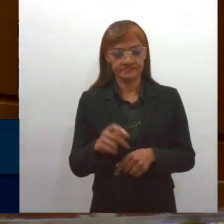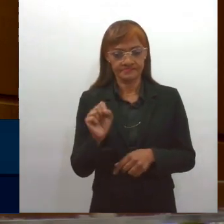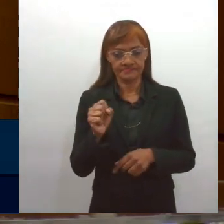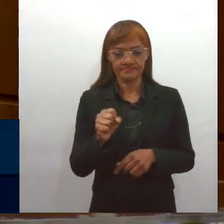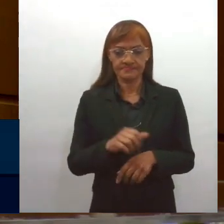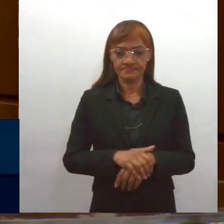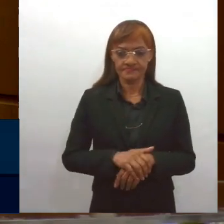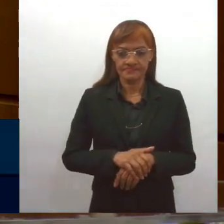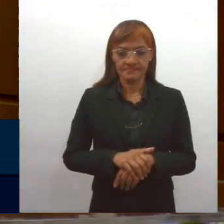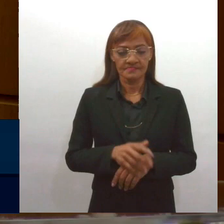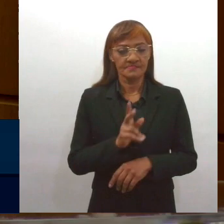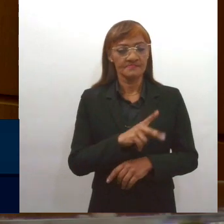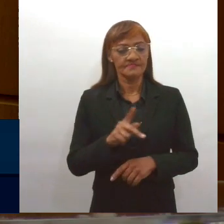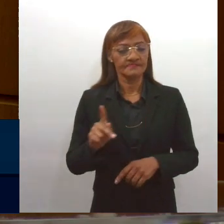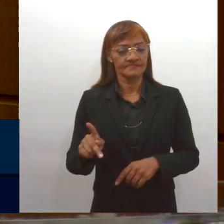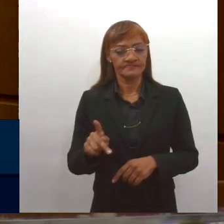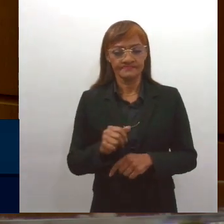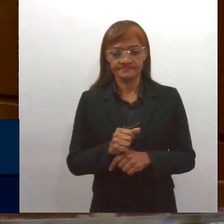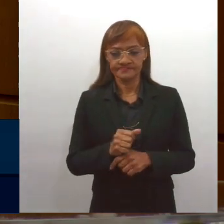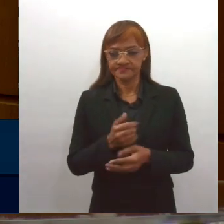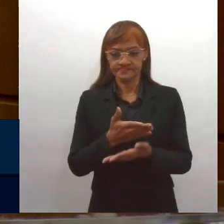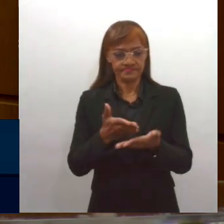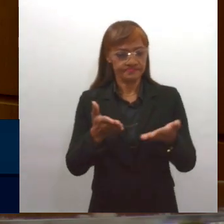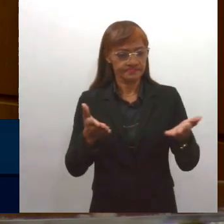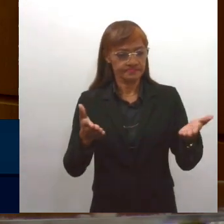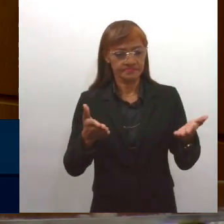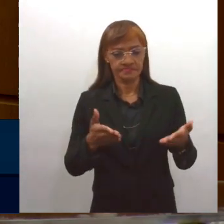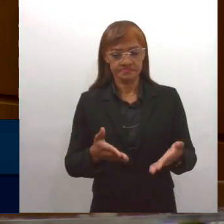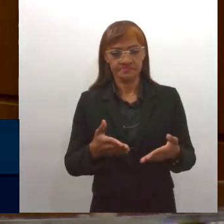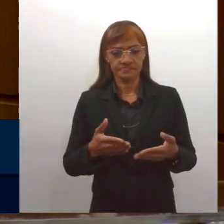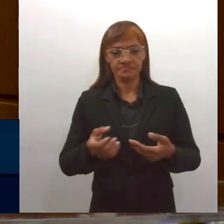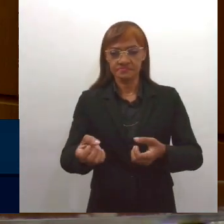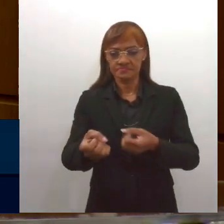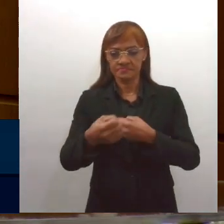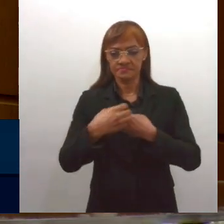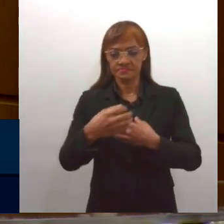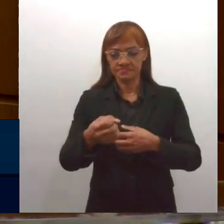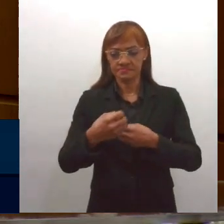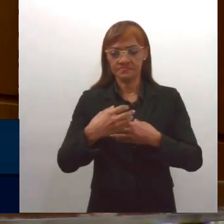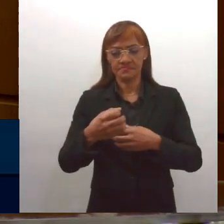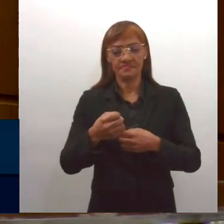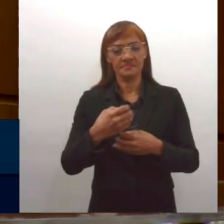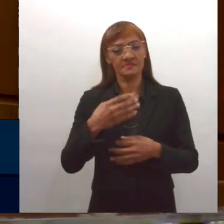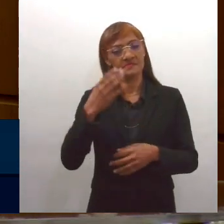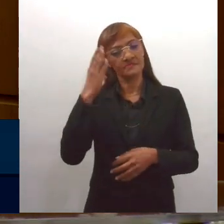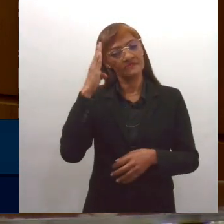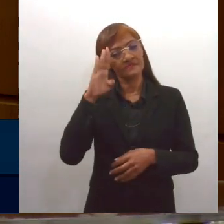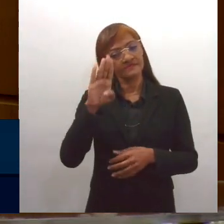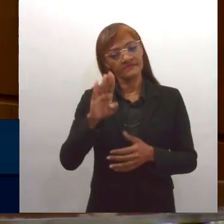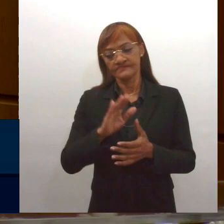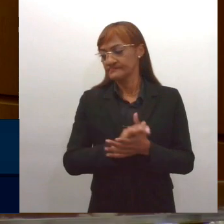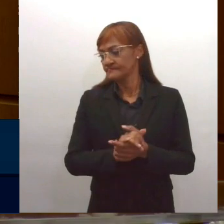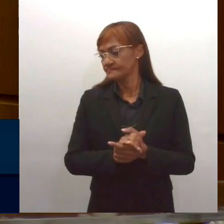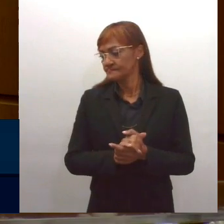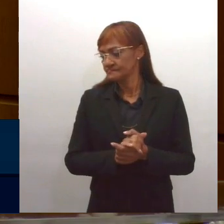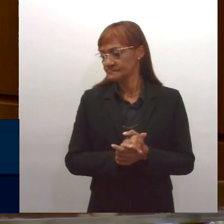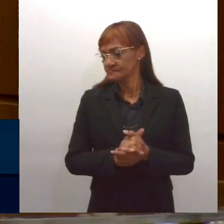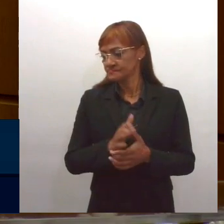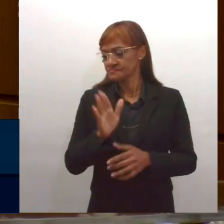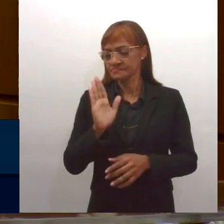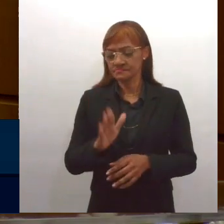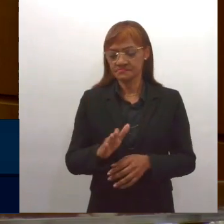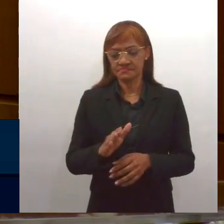ao longo da minha carreira, principalmente no início dela, em meados dos anos 90, exemplo de